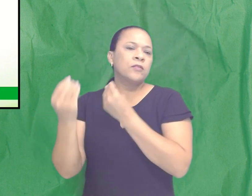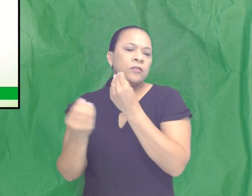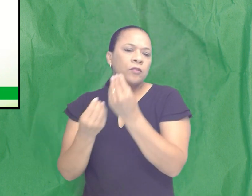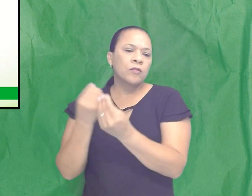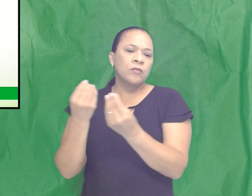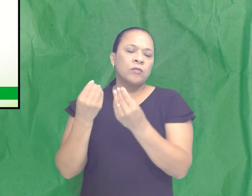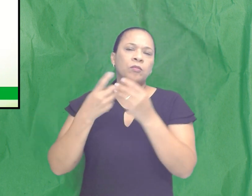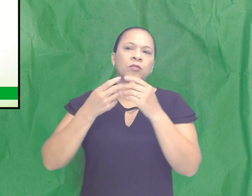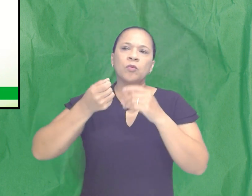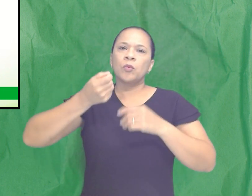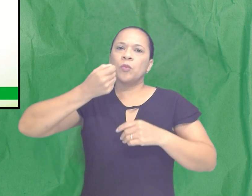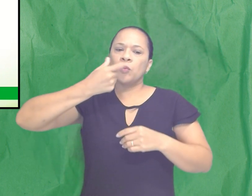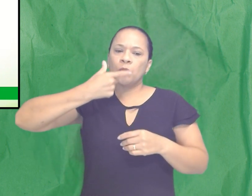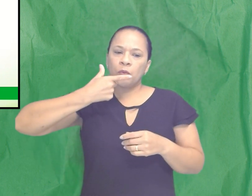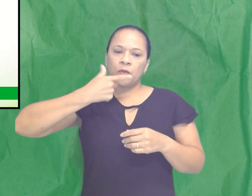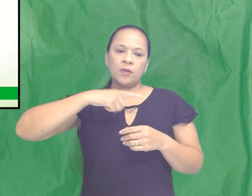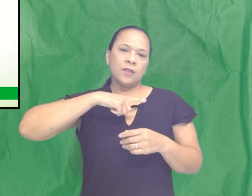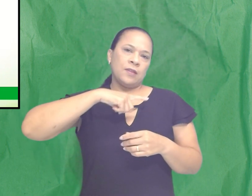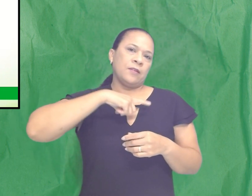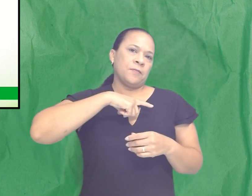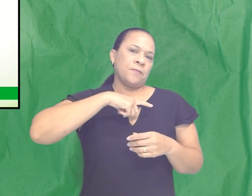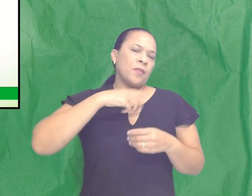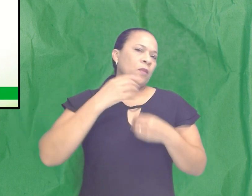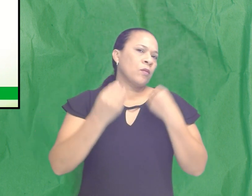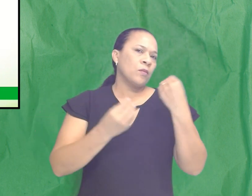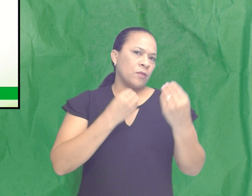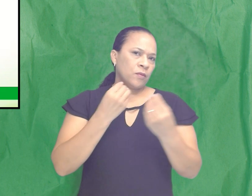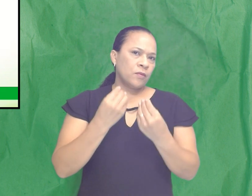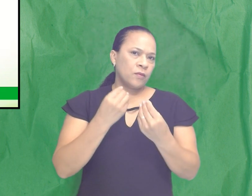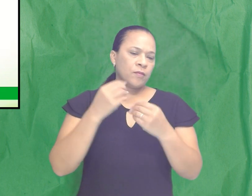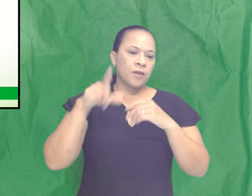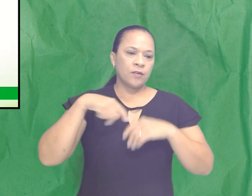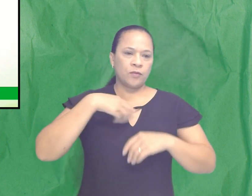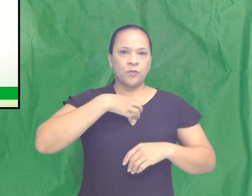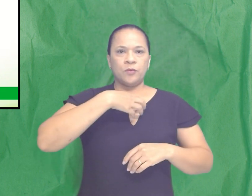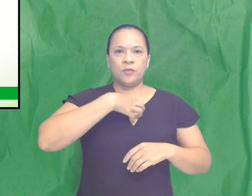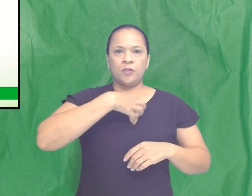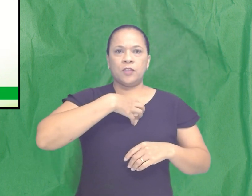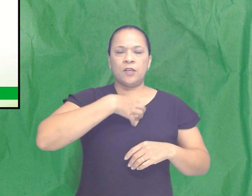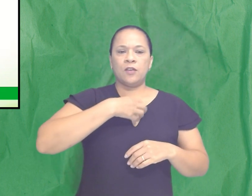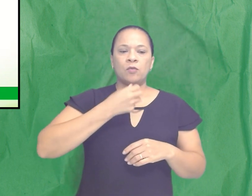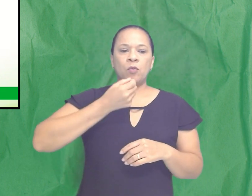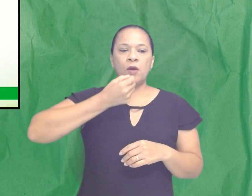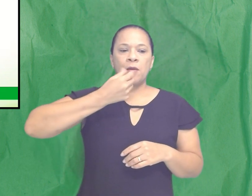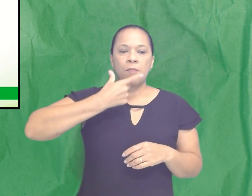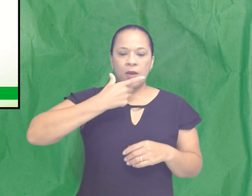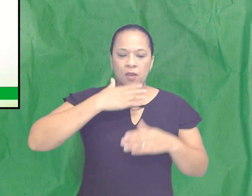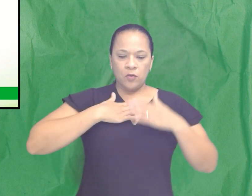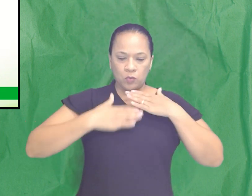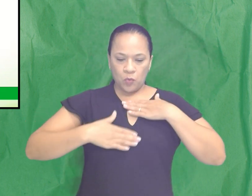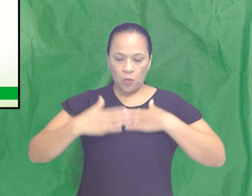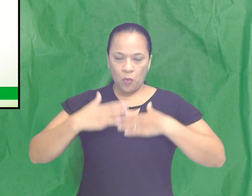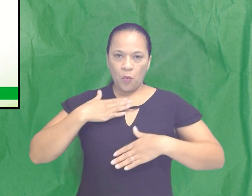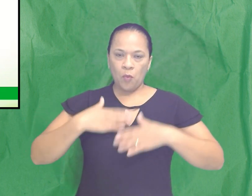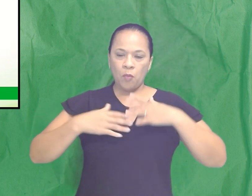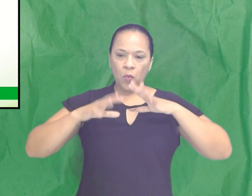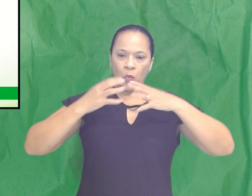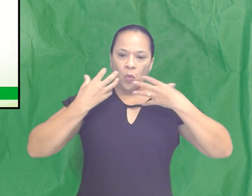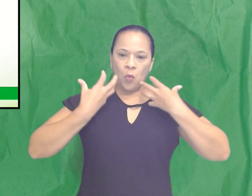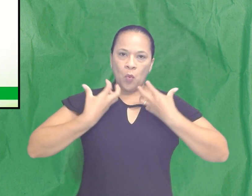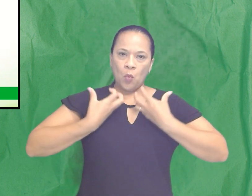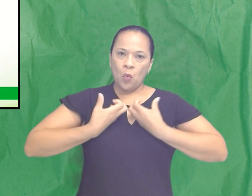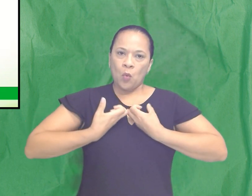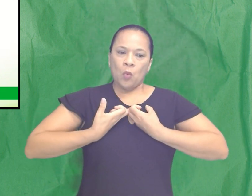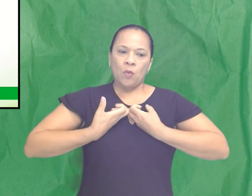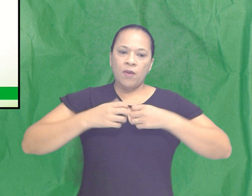seria a via de administração? A via de administração é a maneira como o medicamento entra em contato com o